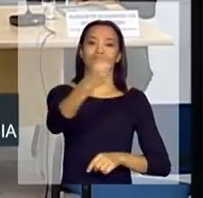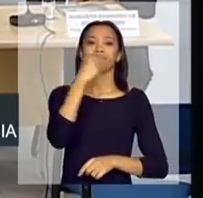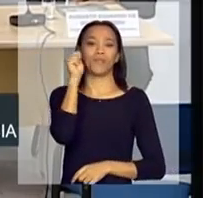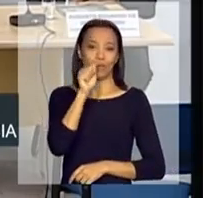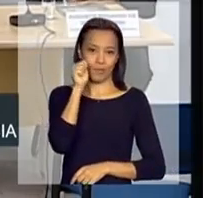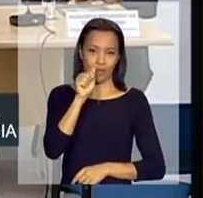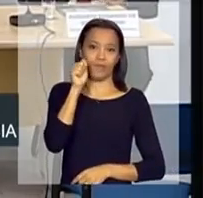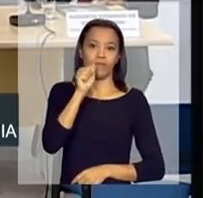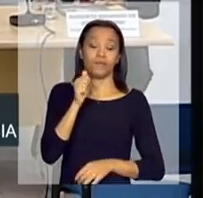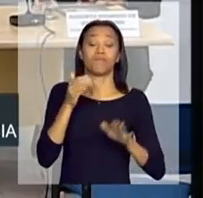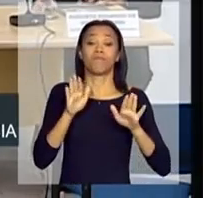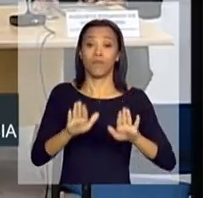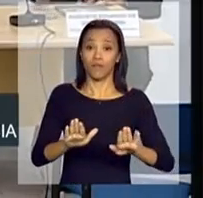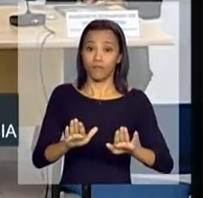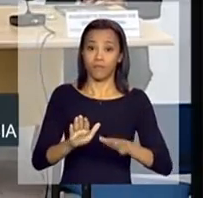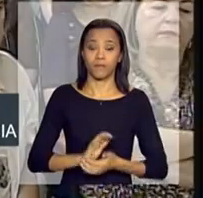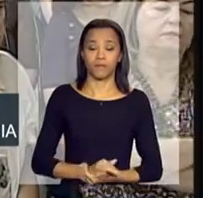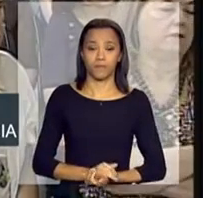Mas